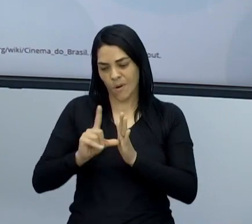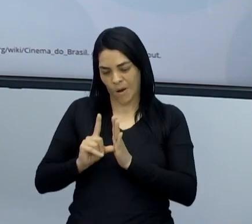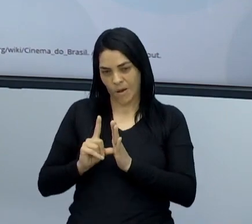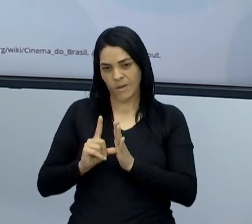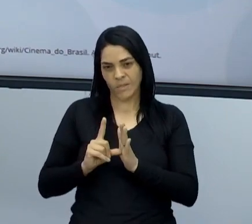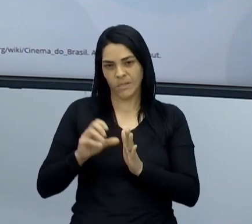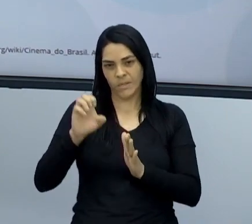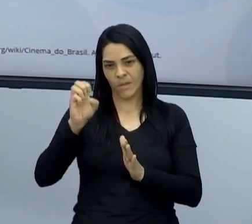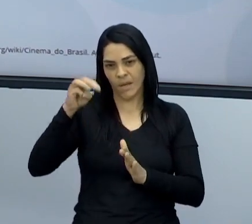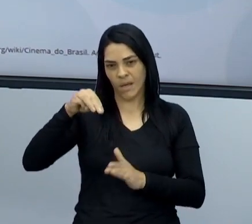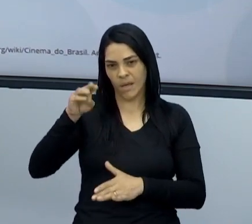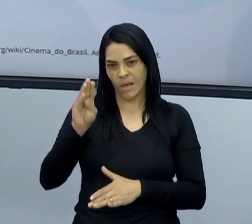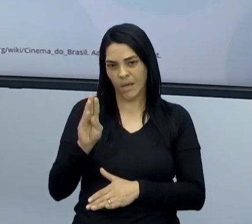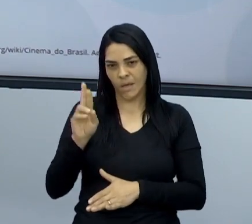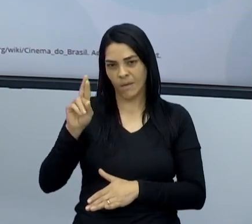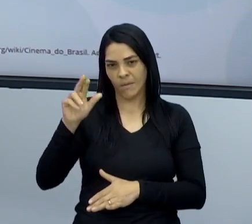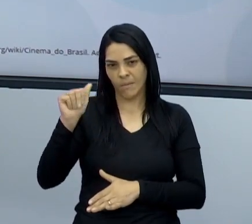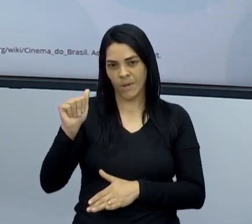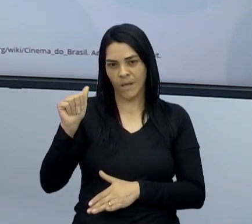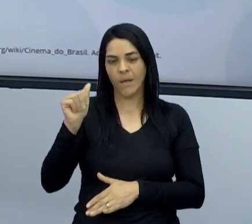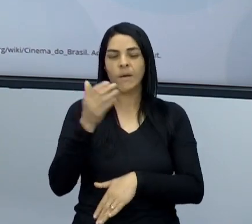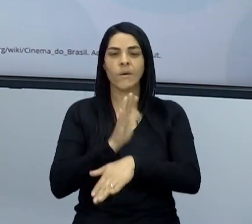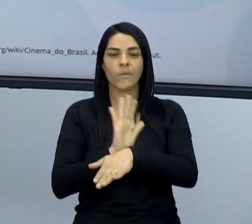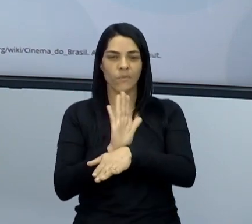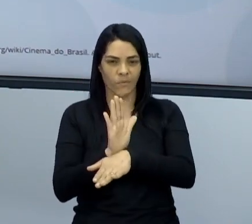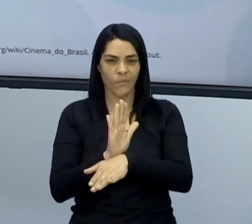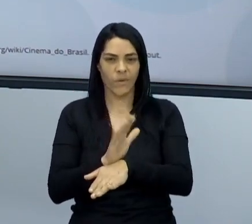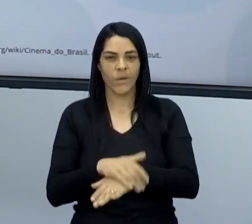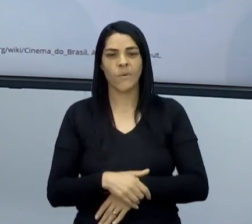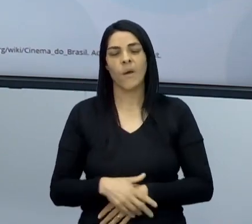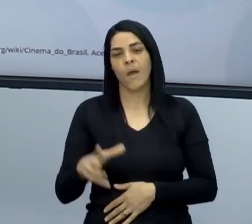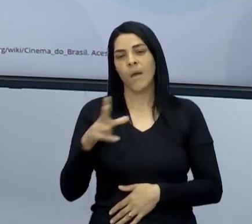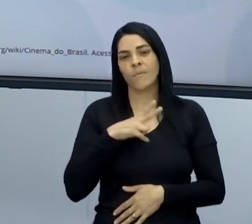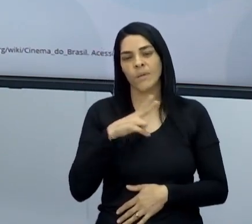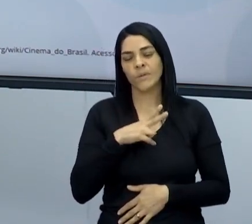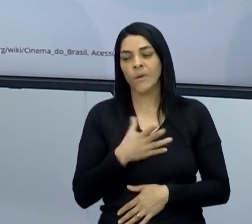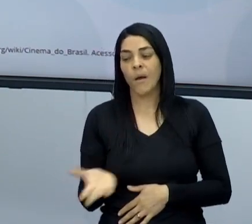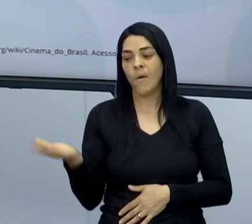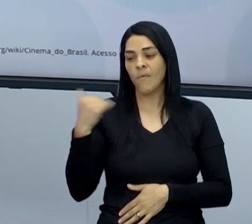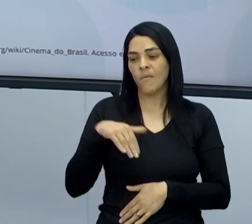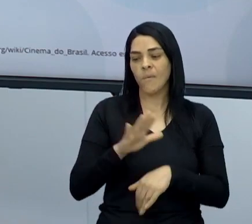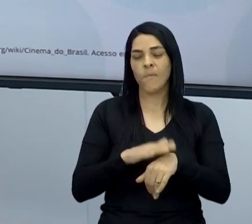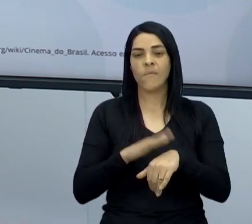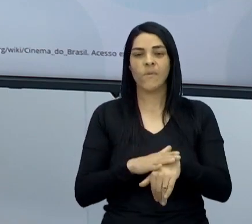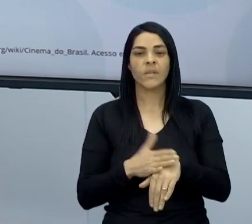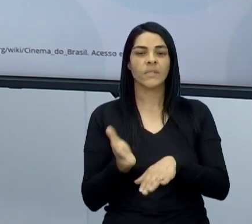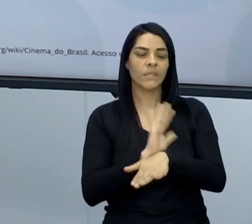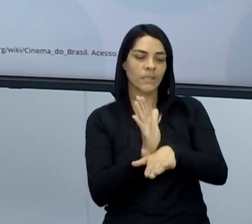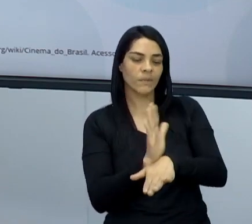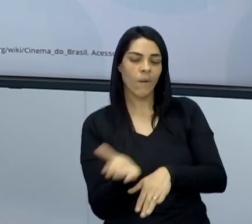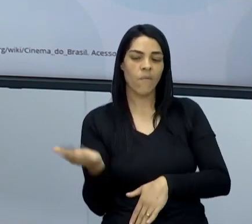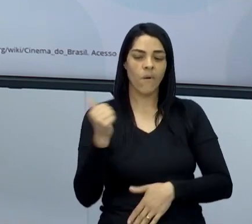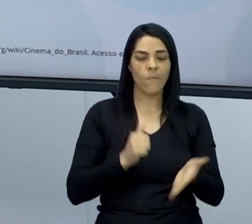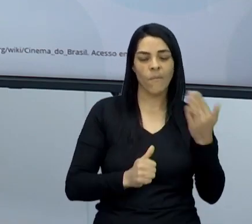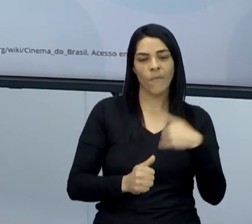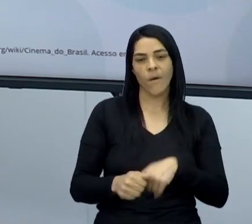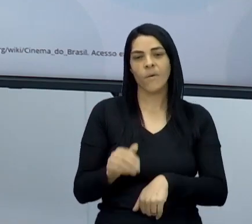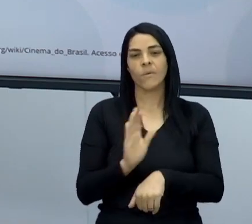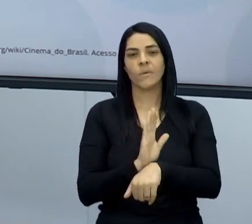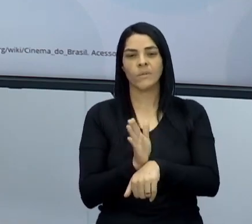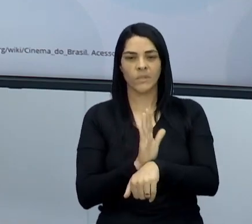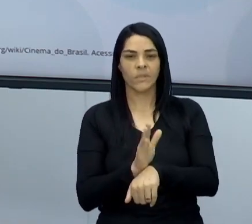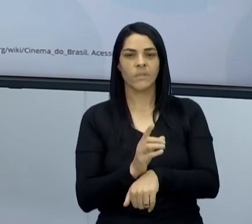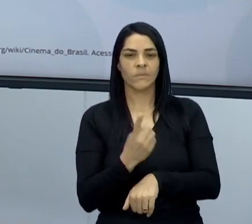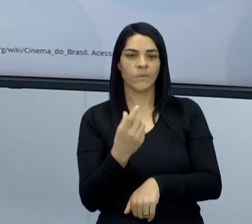tentativas individuais, particulares, de vamos fazer cinema. Entre 69 e 82, em